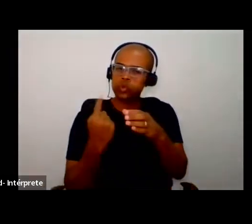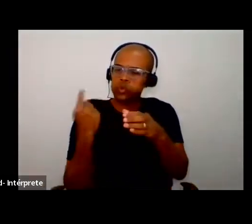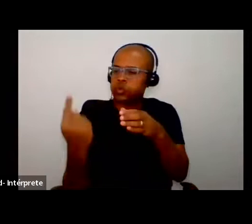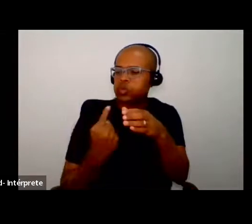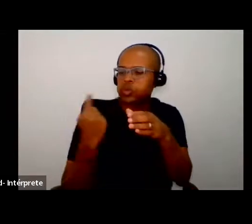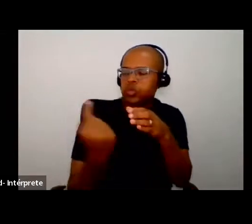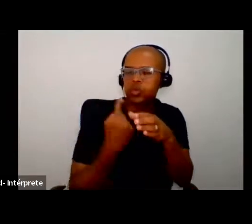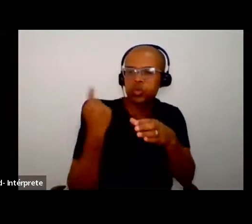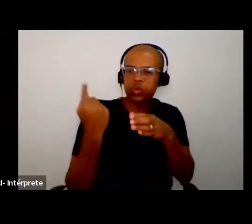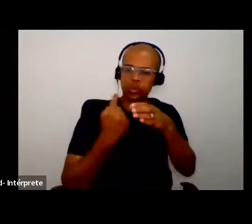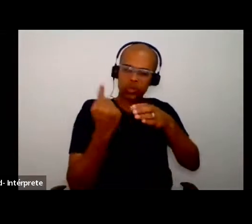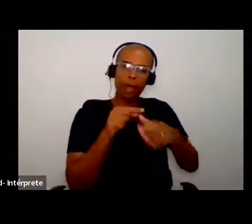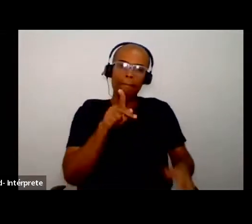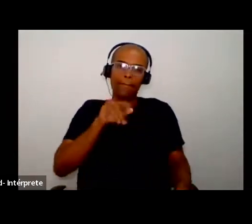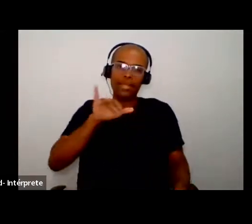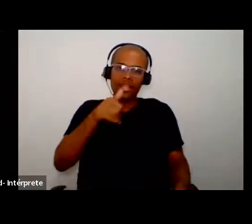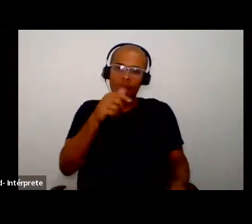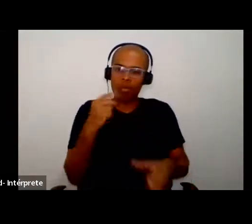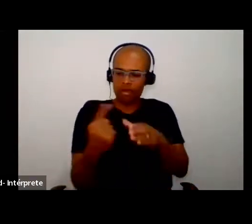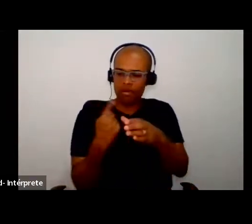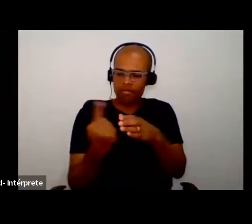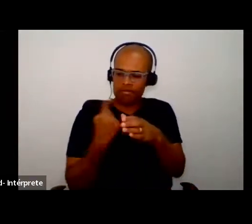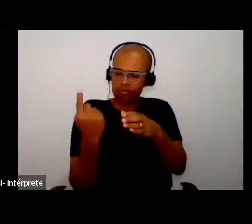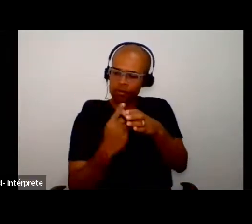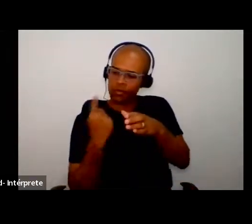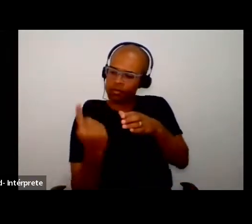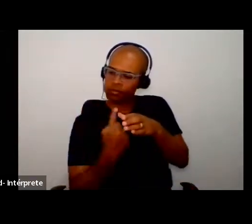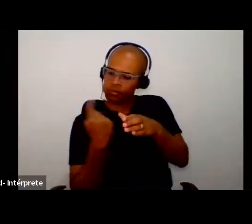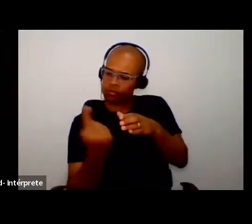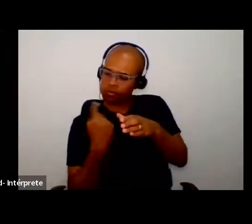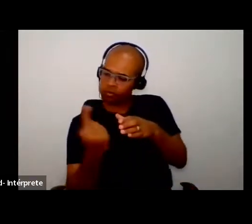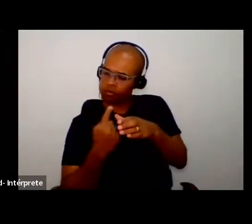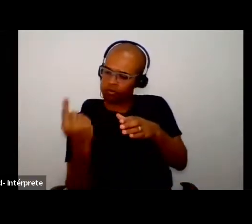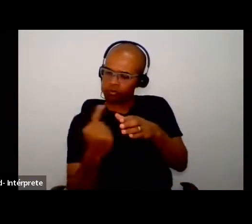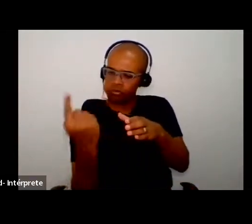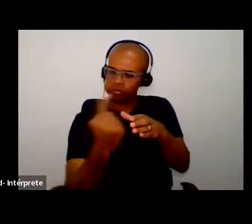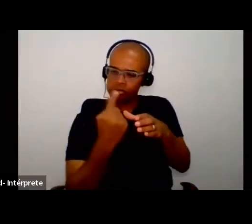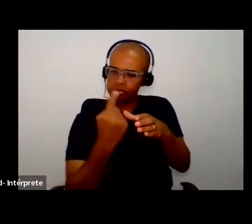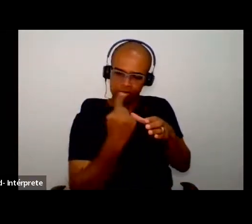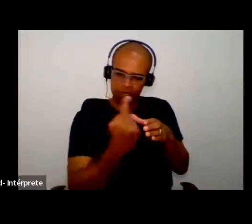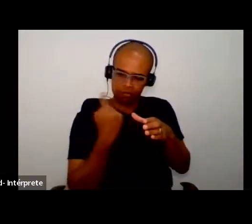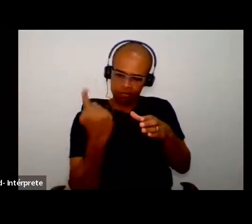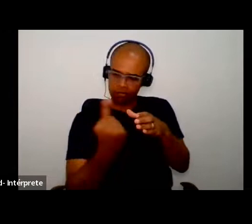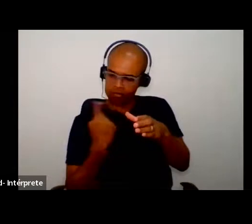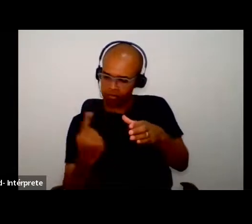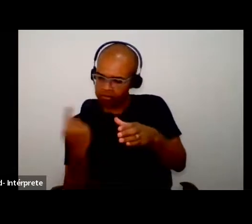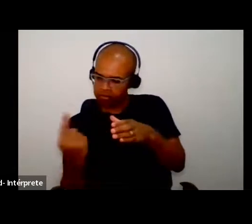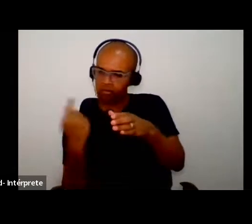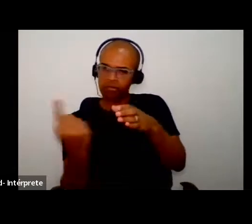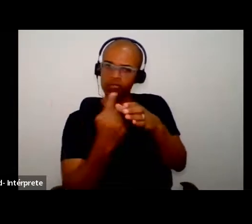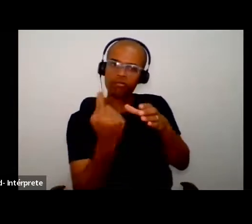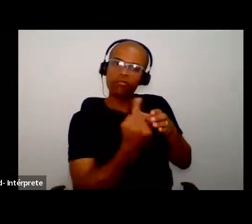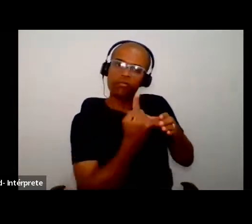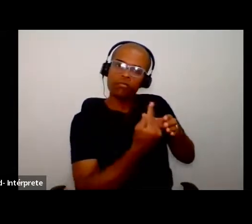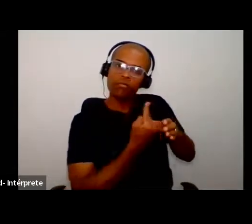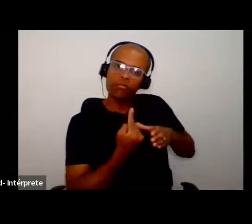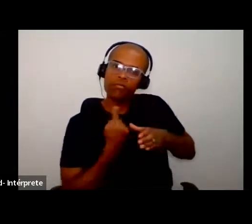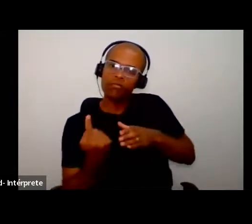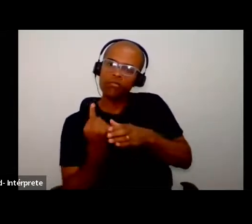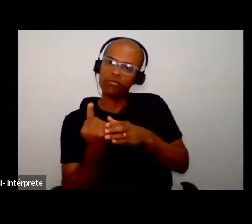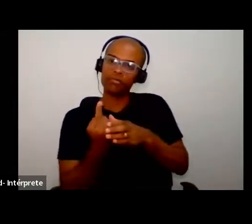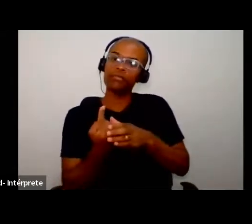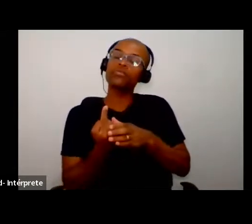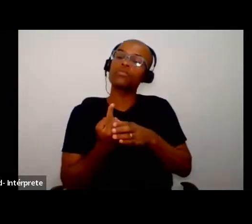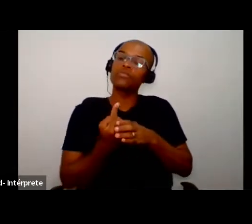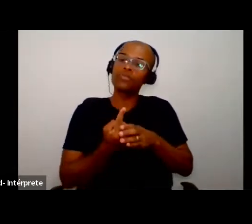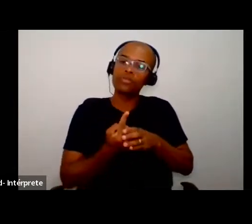na roda, peão, bambeia, peão, roda, peão, bambeia, peão.